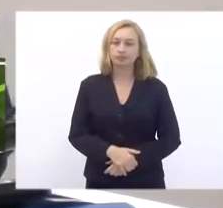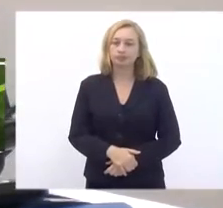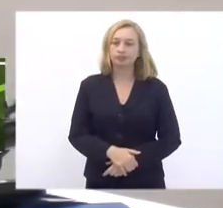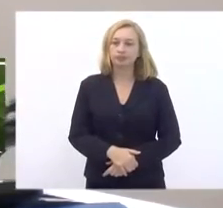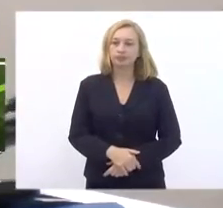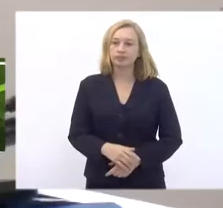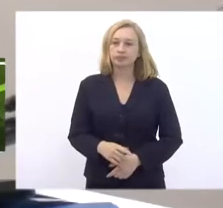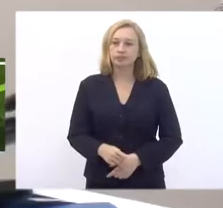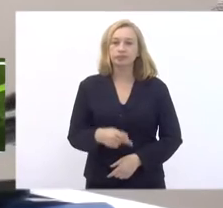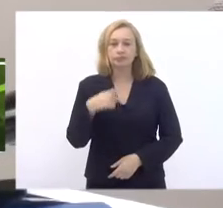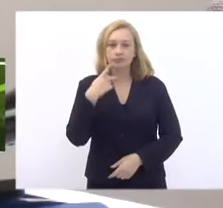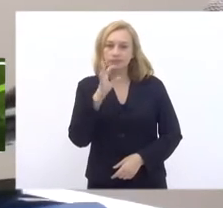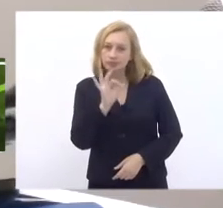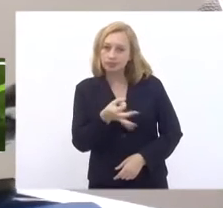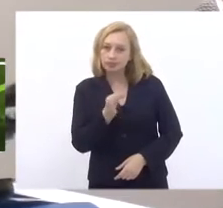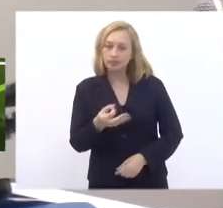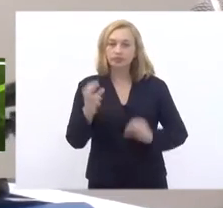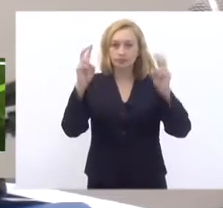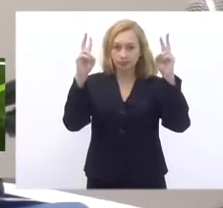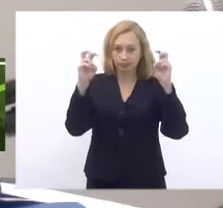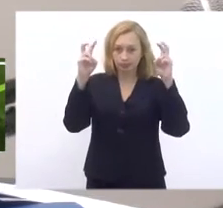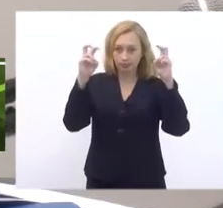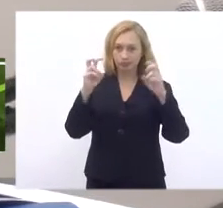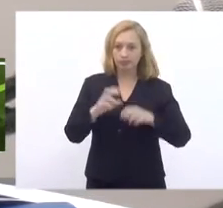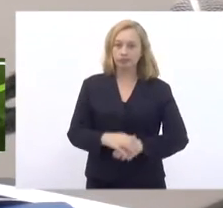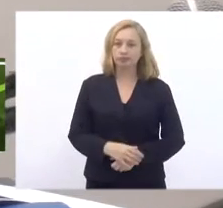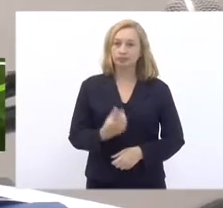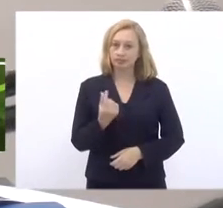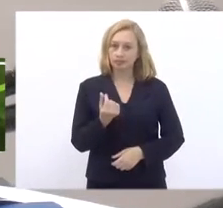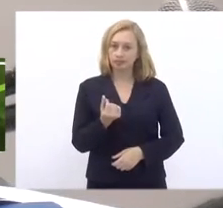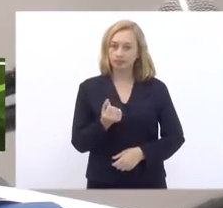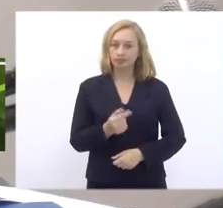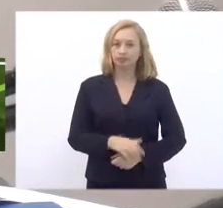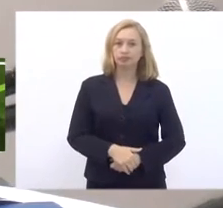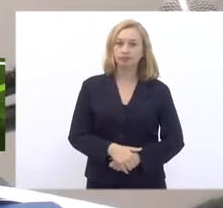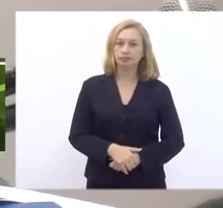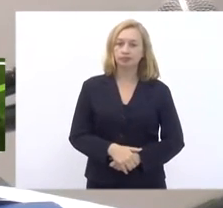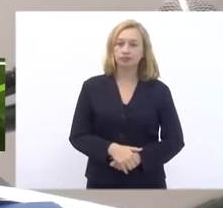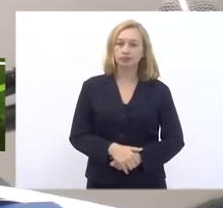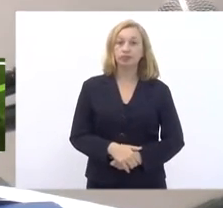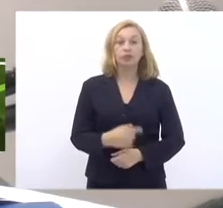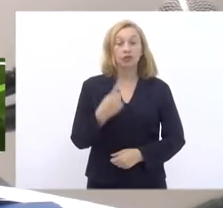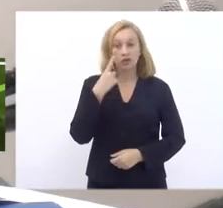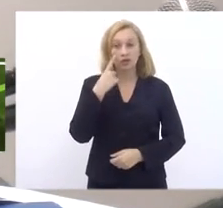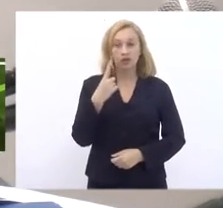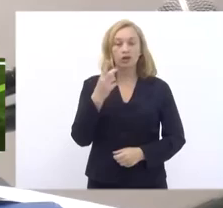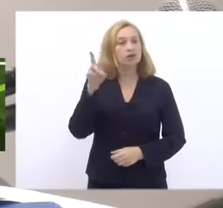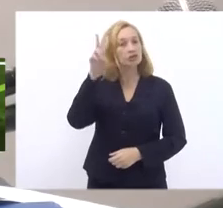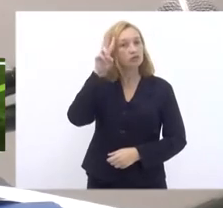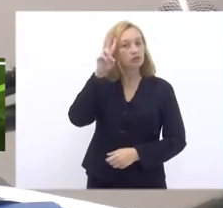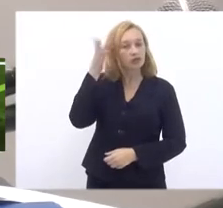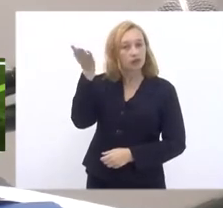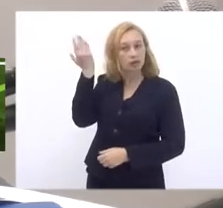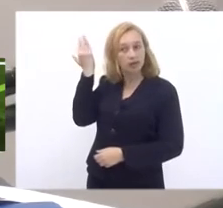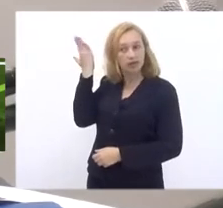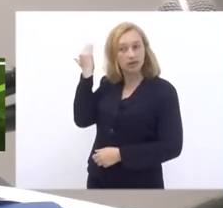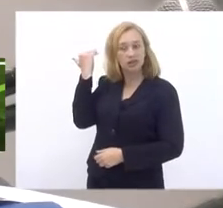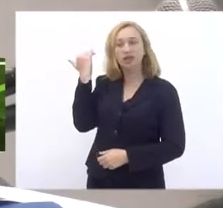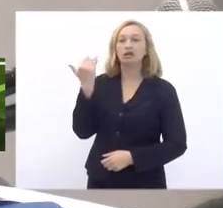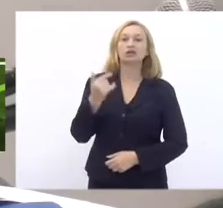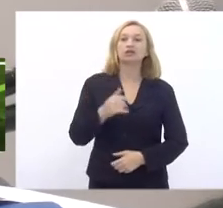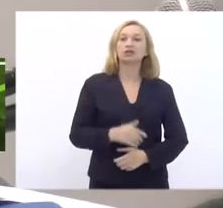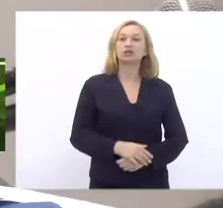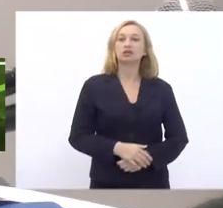debruçar especificamente sobre a questão da tarifária, tendo em vista que na sessão da segunda-feira passada nós